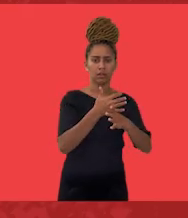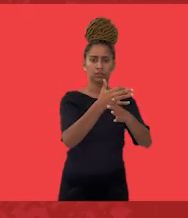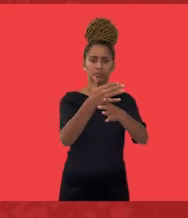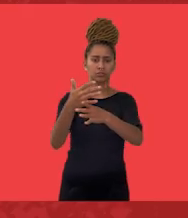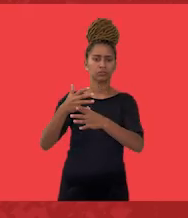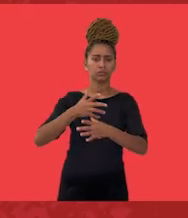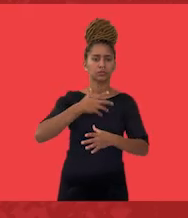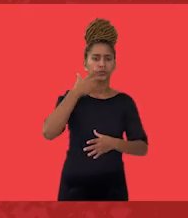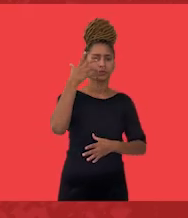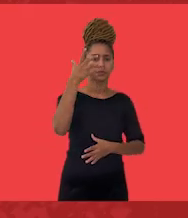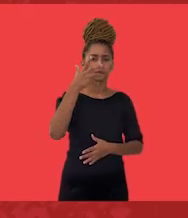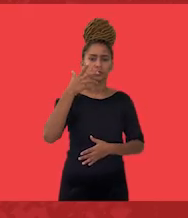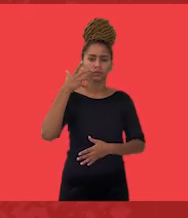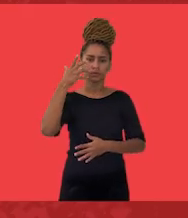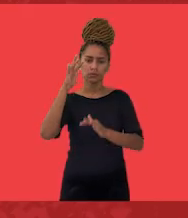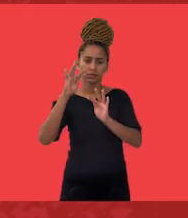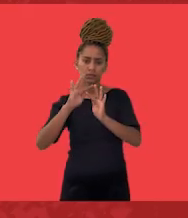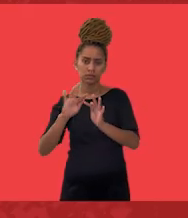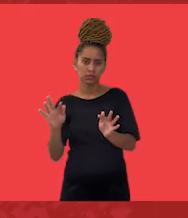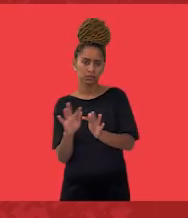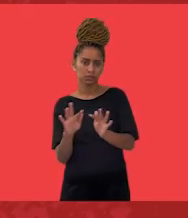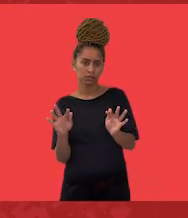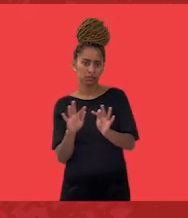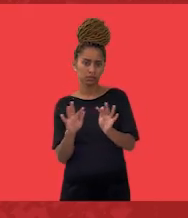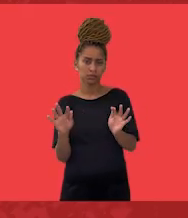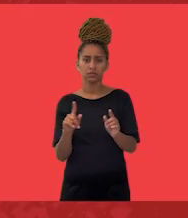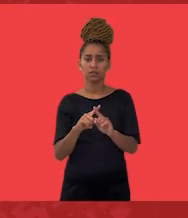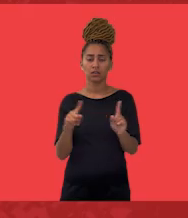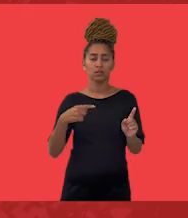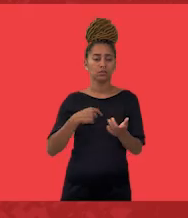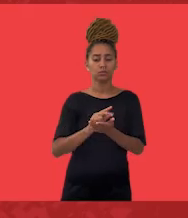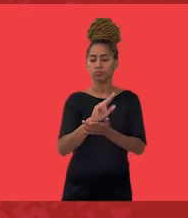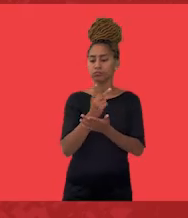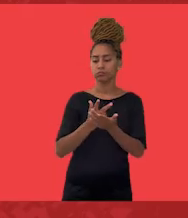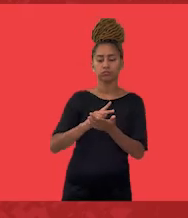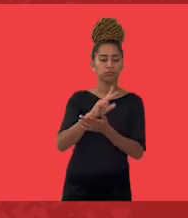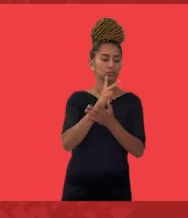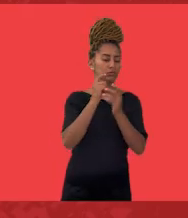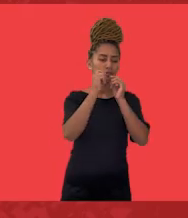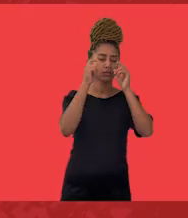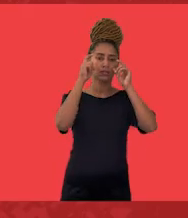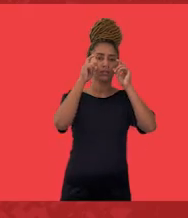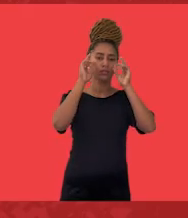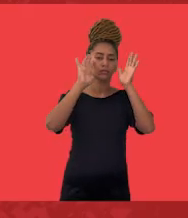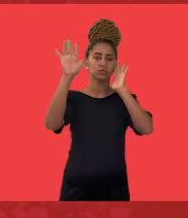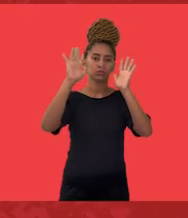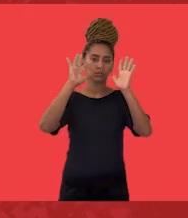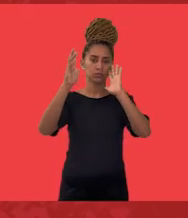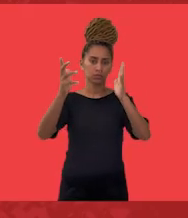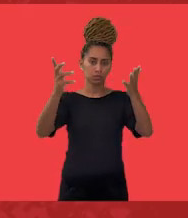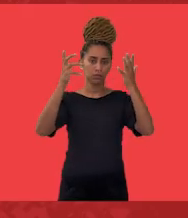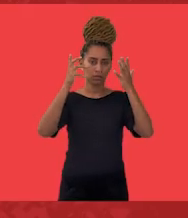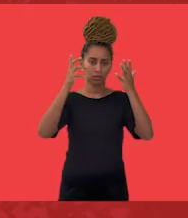Einstein descobriu, você dizia, 2 corpos jamais se tocam. Toda matéria é ilusão de